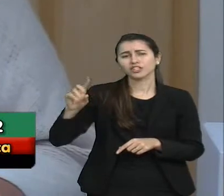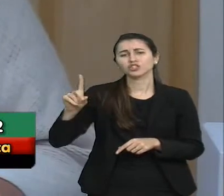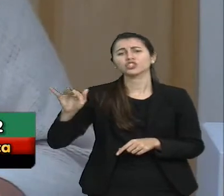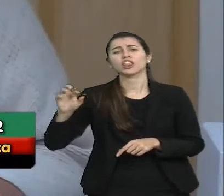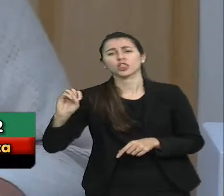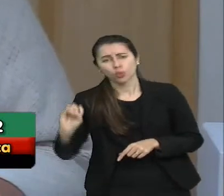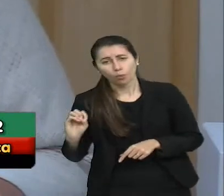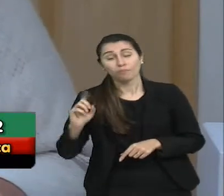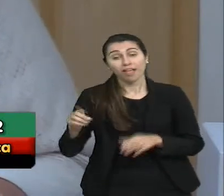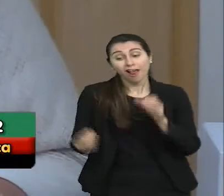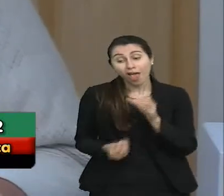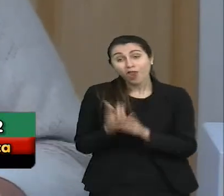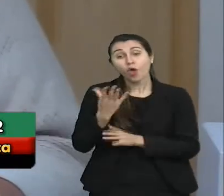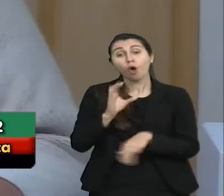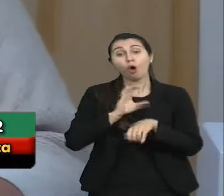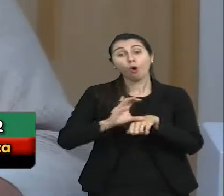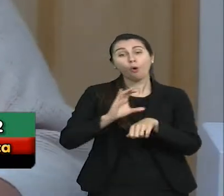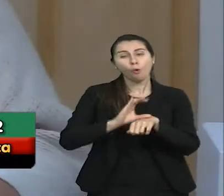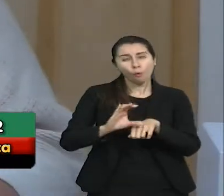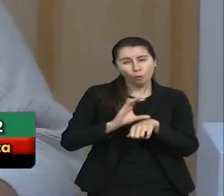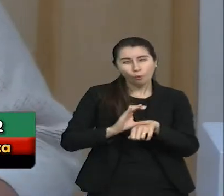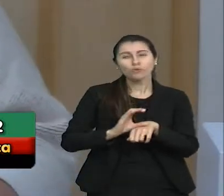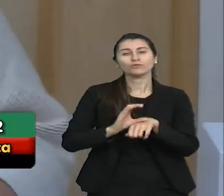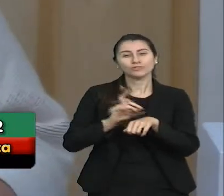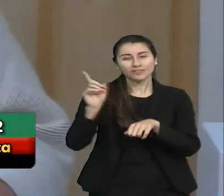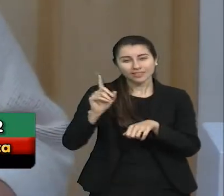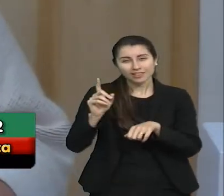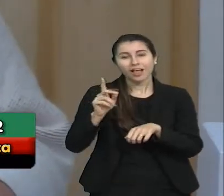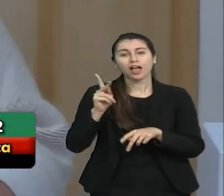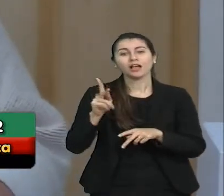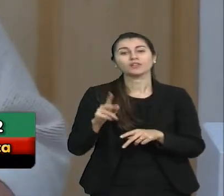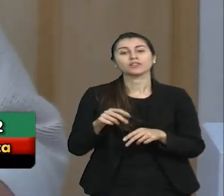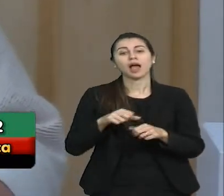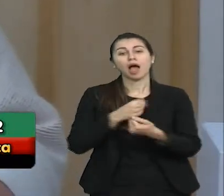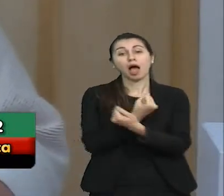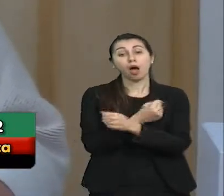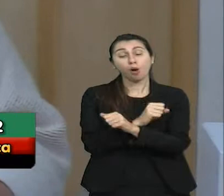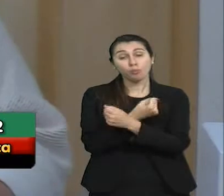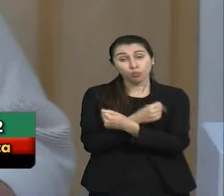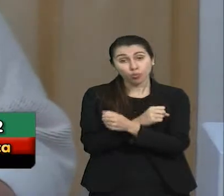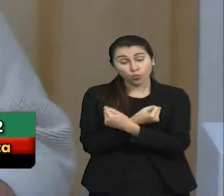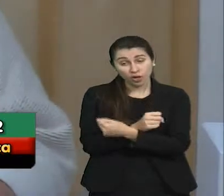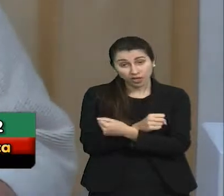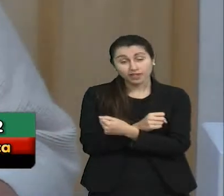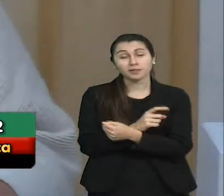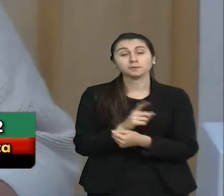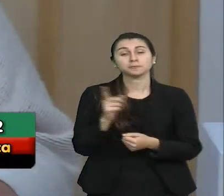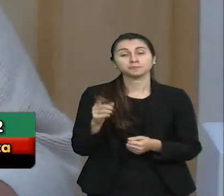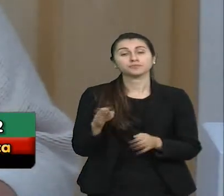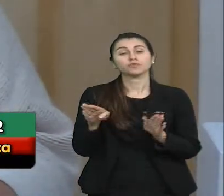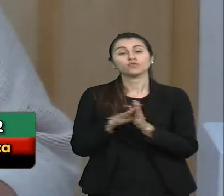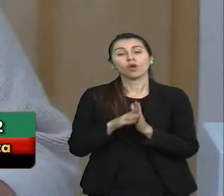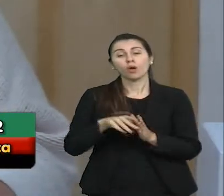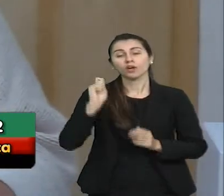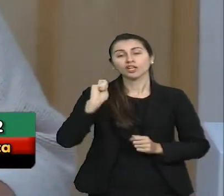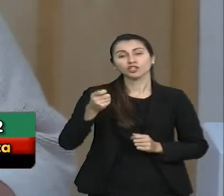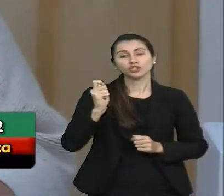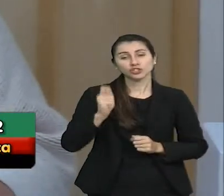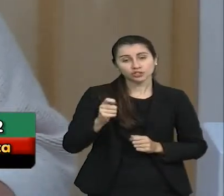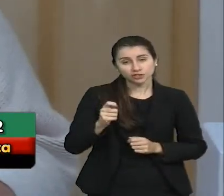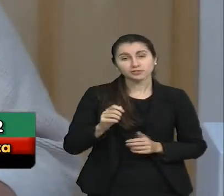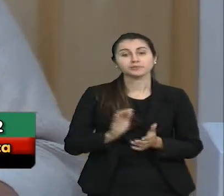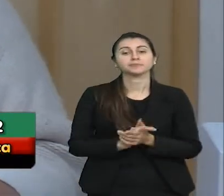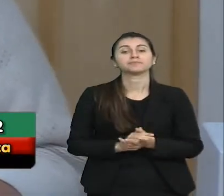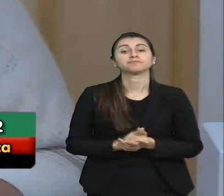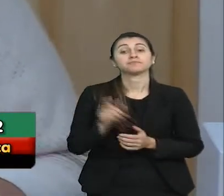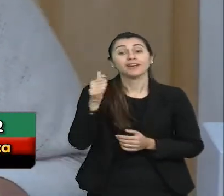o curso Pindorama da PUC para os indígenas, né? Porque quem não sabe, ela não pôde estar aqui hoje, a cacique Alaide